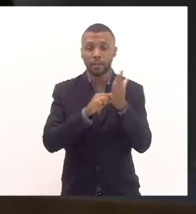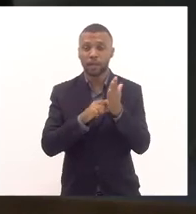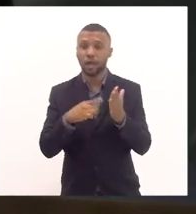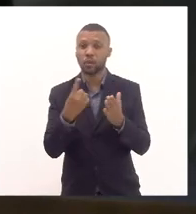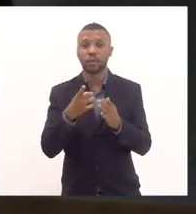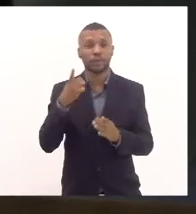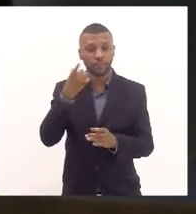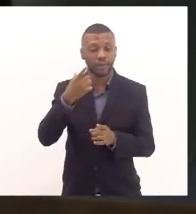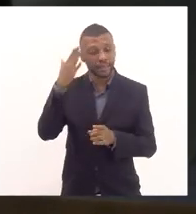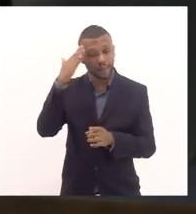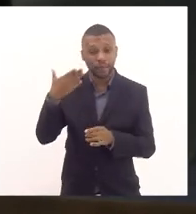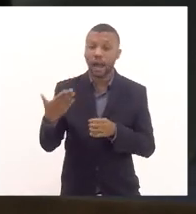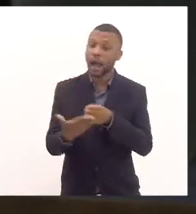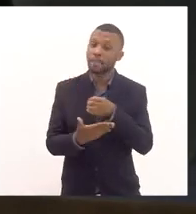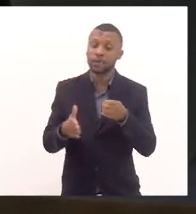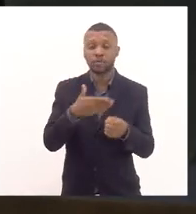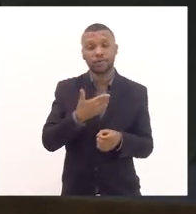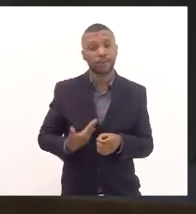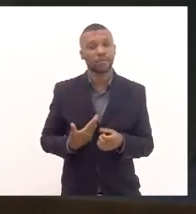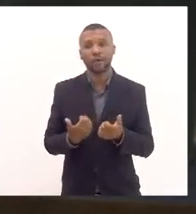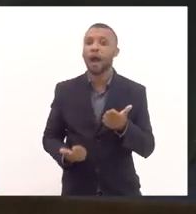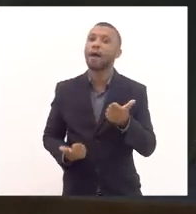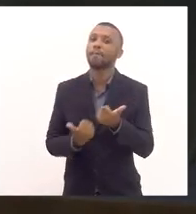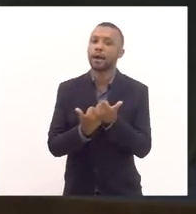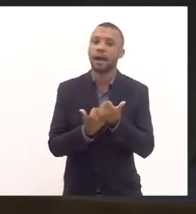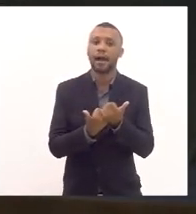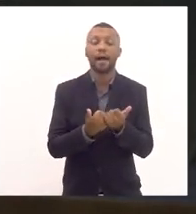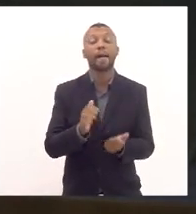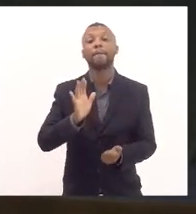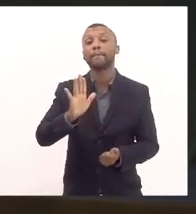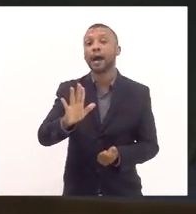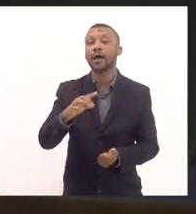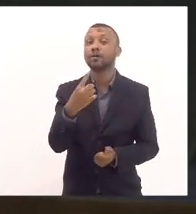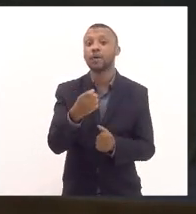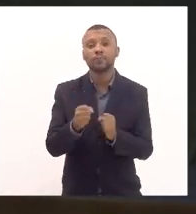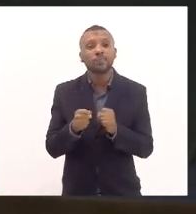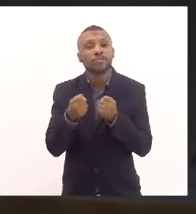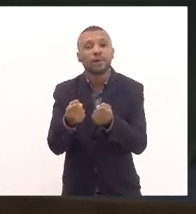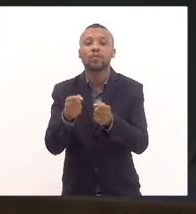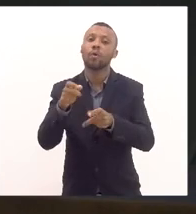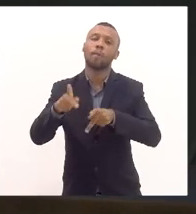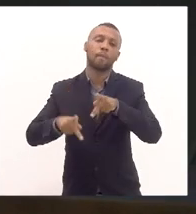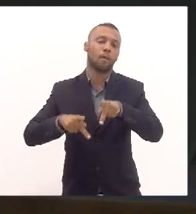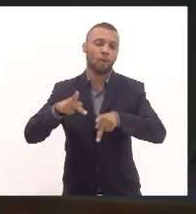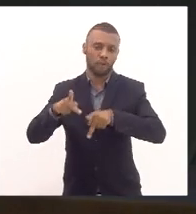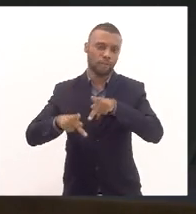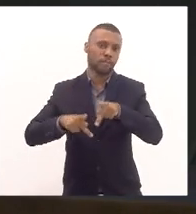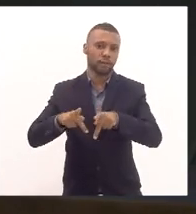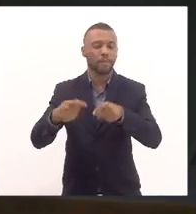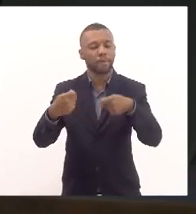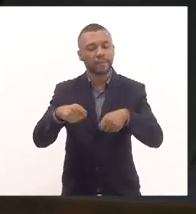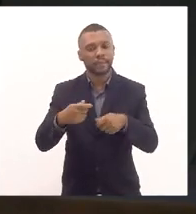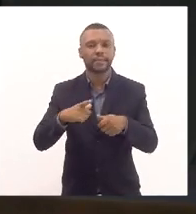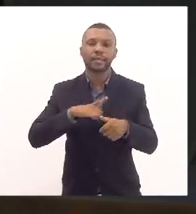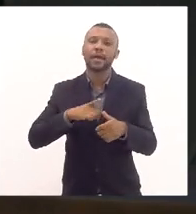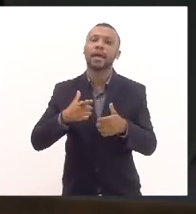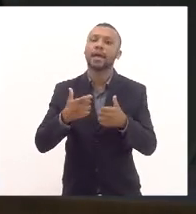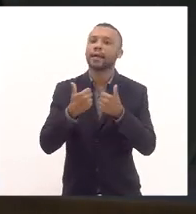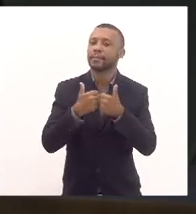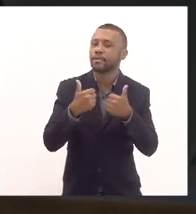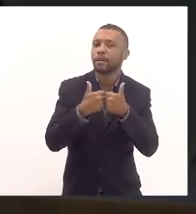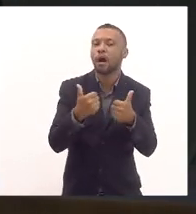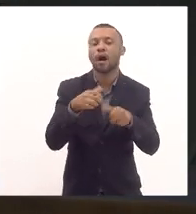que sabe que a base para votar favorável porém nós estamos defendendo o povo que precisa de transporte